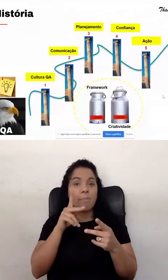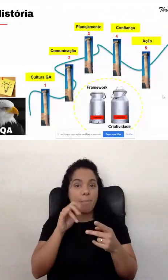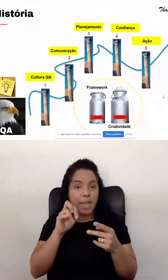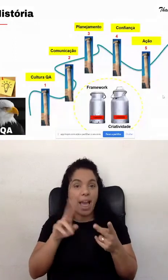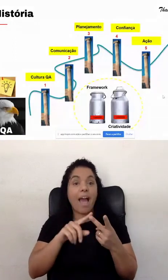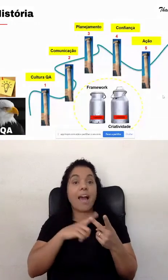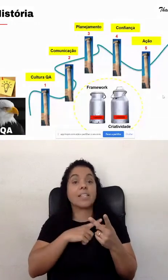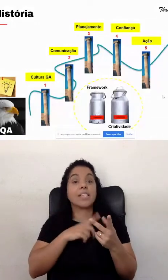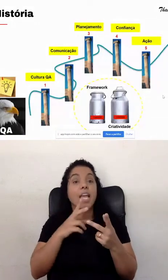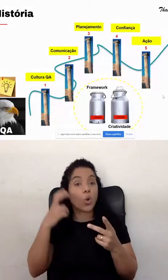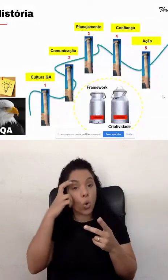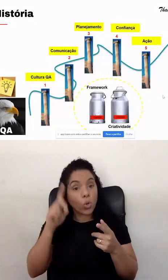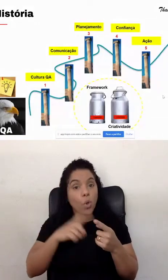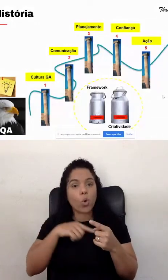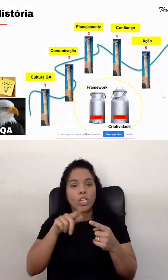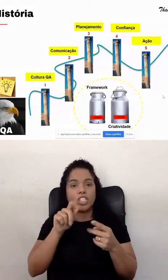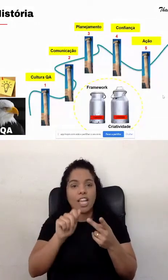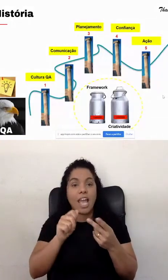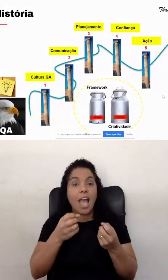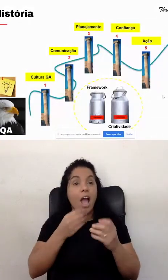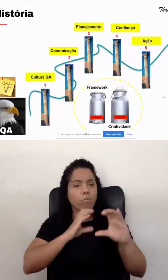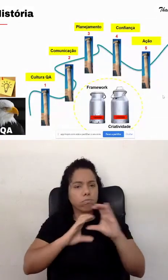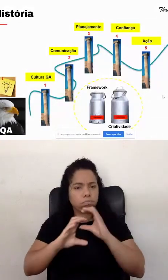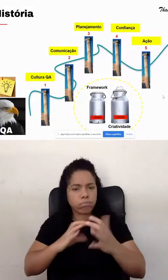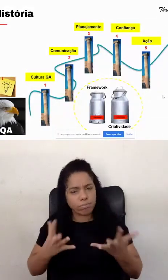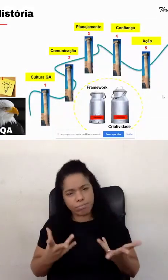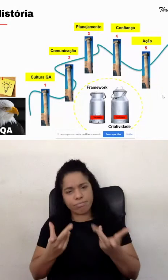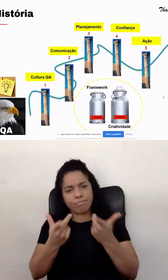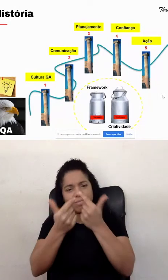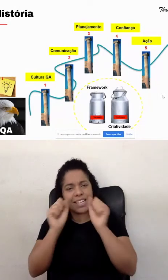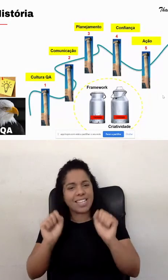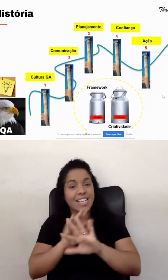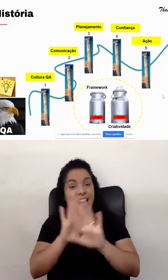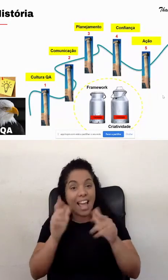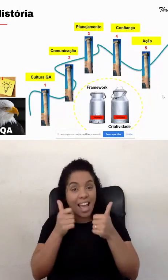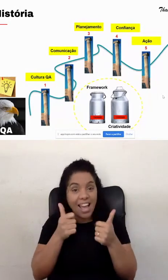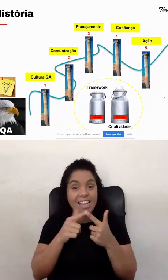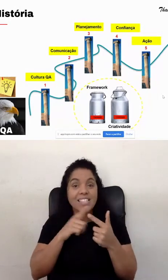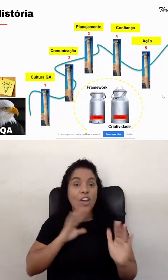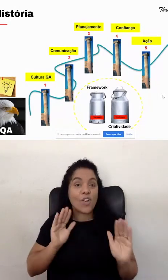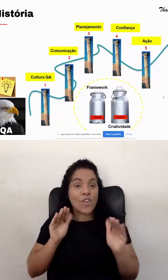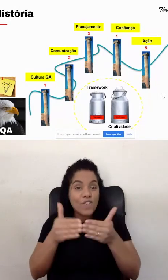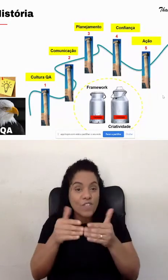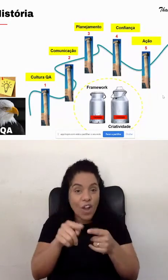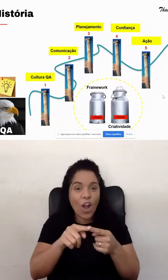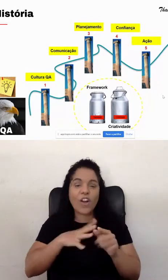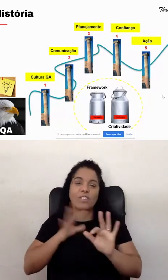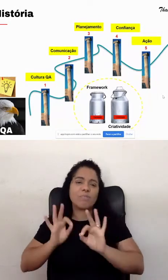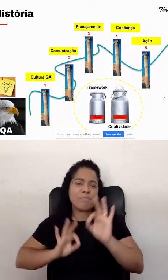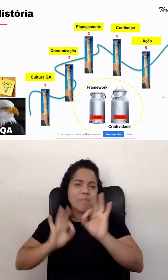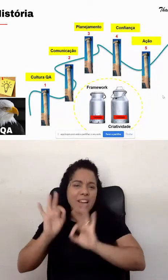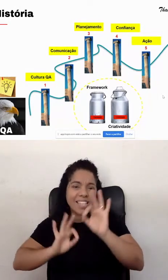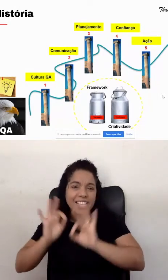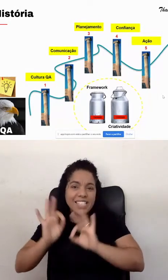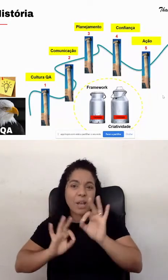A cultura de QA, a boa comunicação eficaz, clara, né? Com foco, um planejamento em